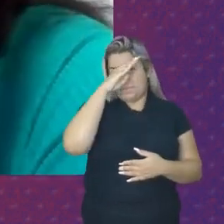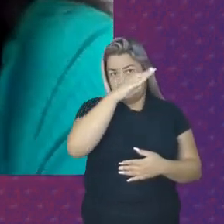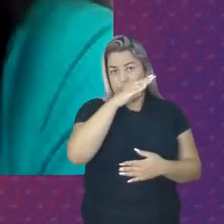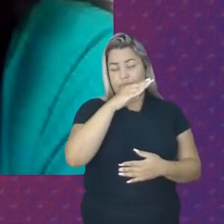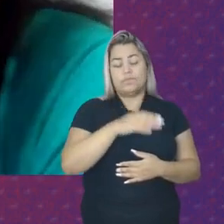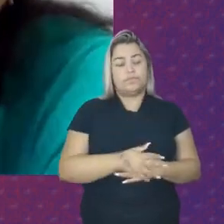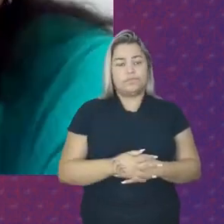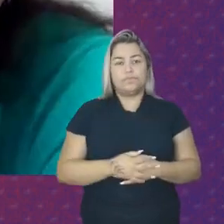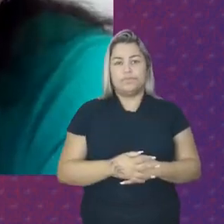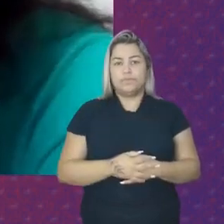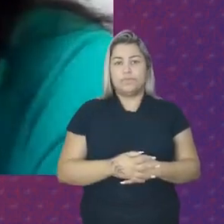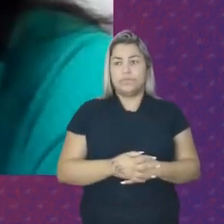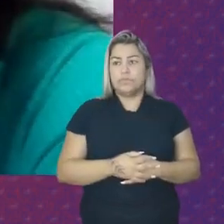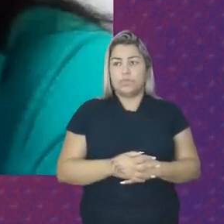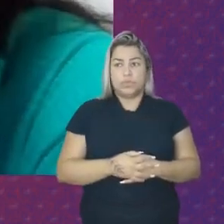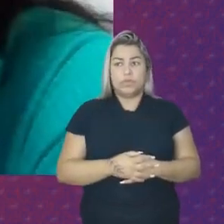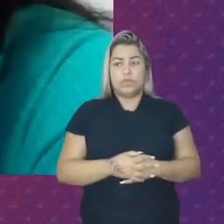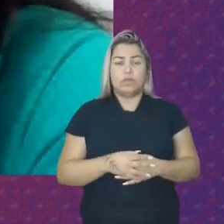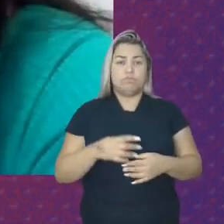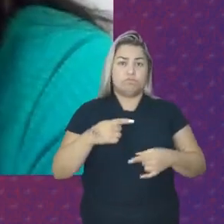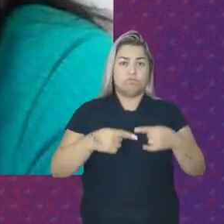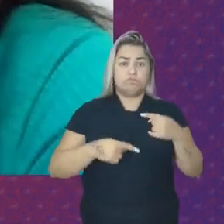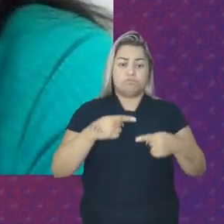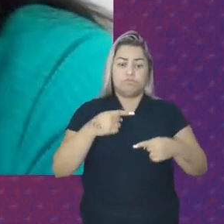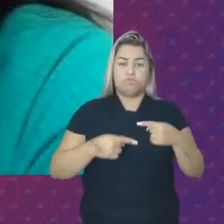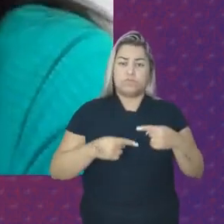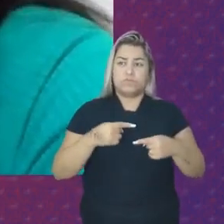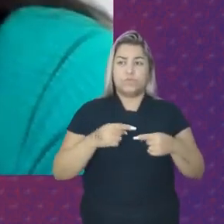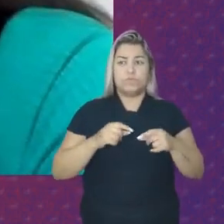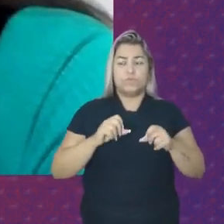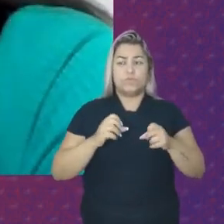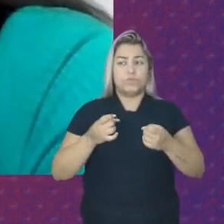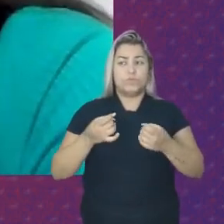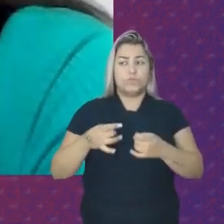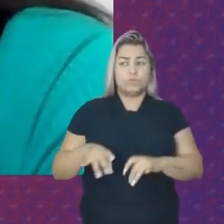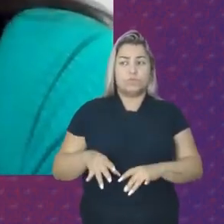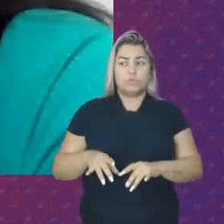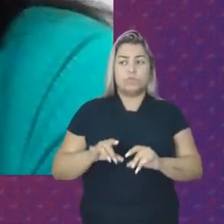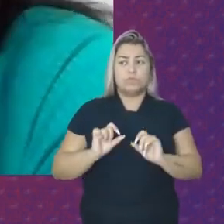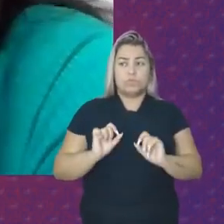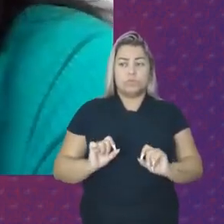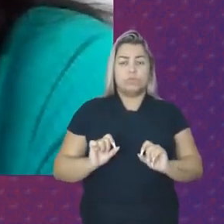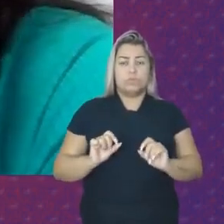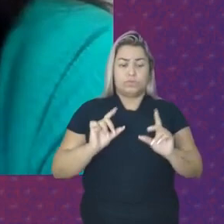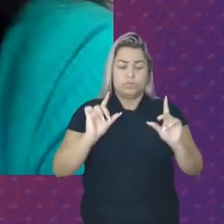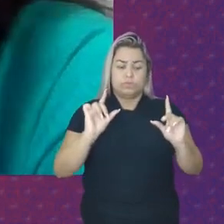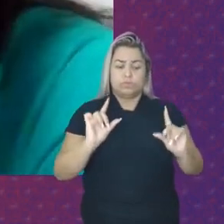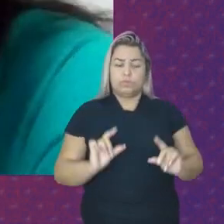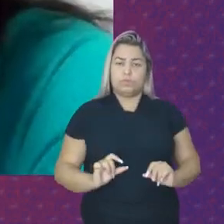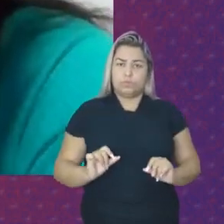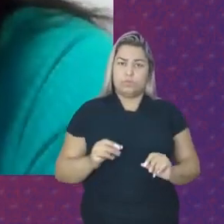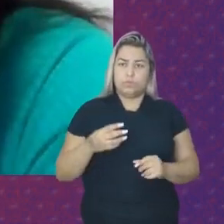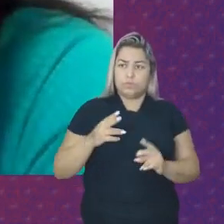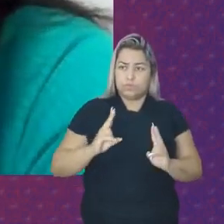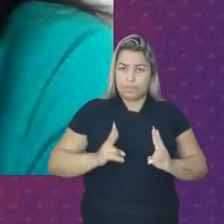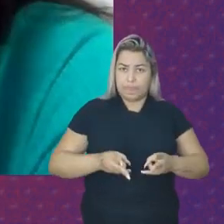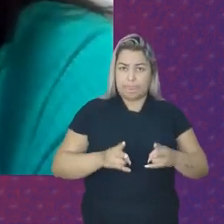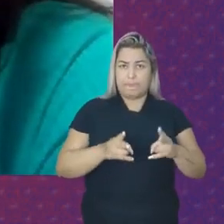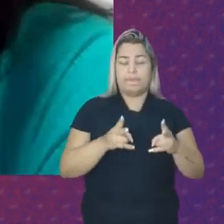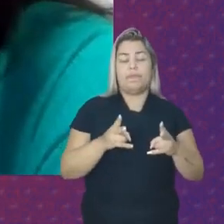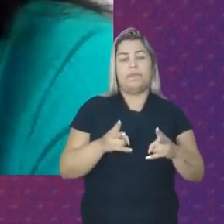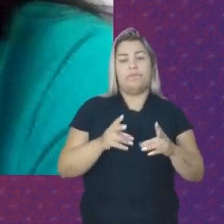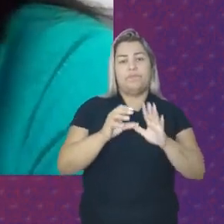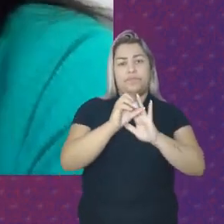a partir do sucateamento das políticas públicas, né, para as mulheres, e tem aí uma redução contínua